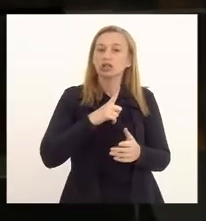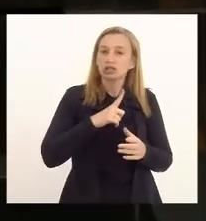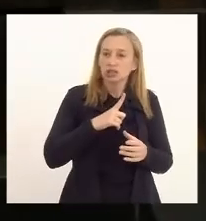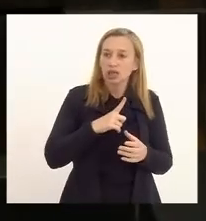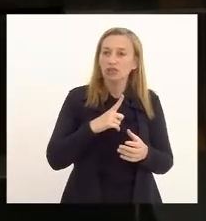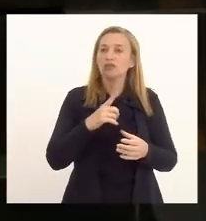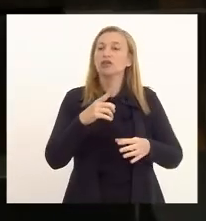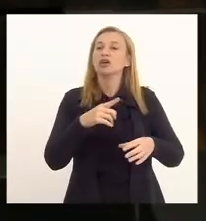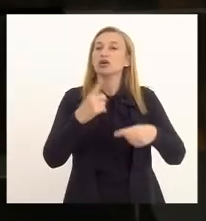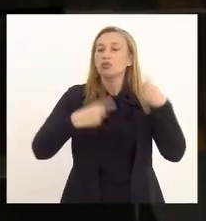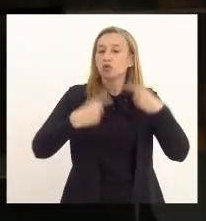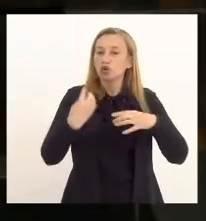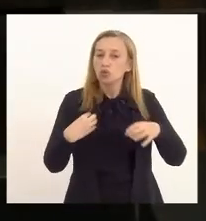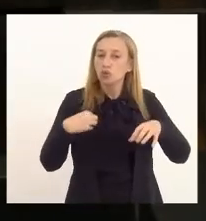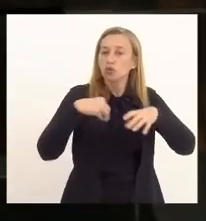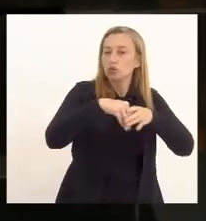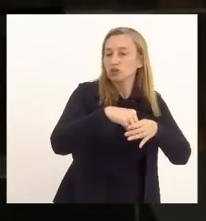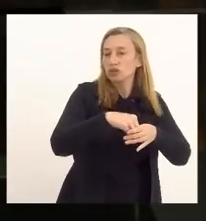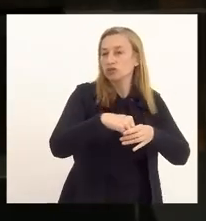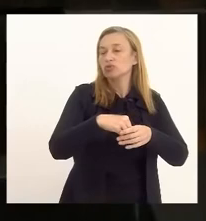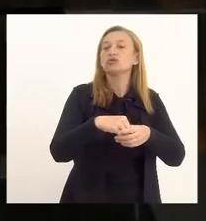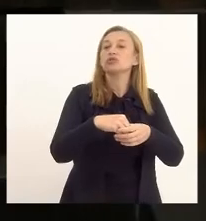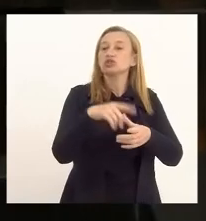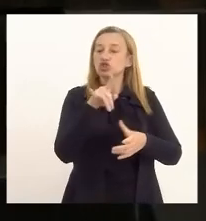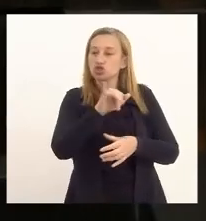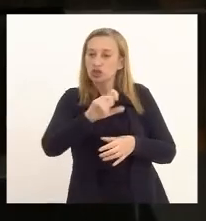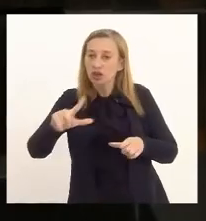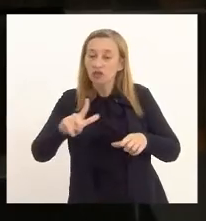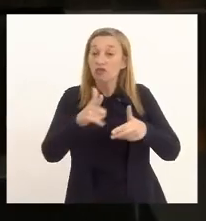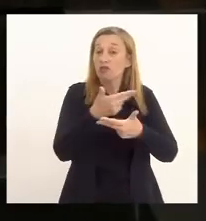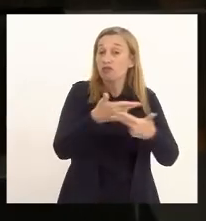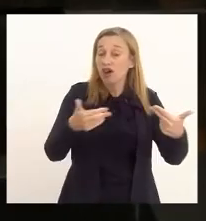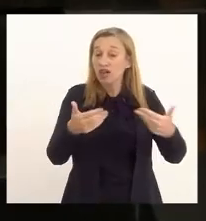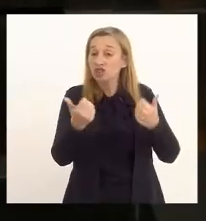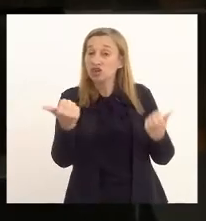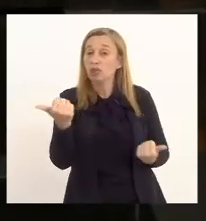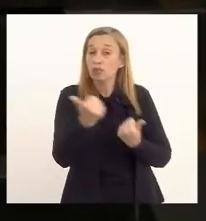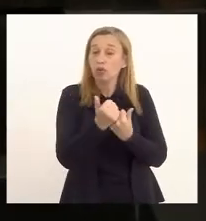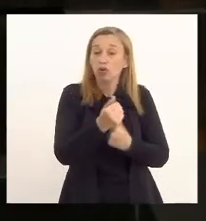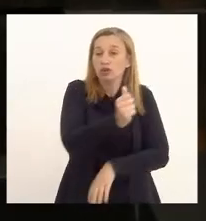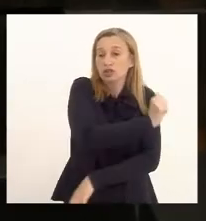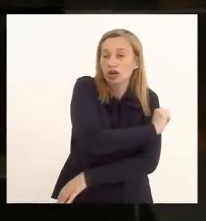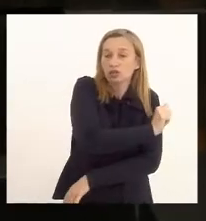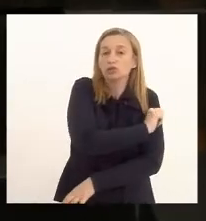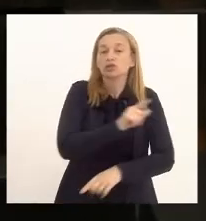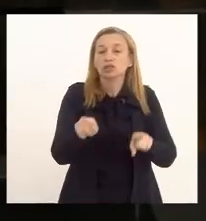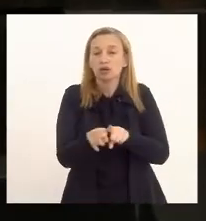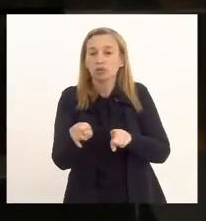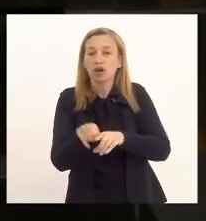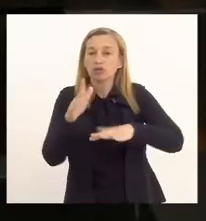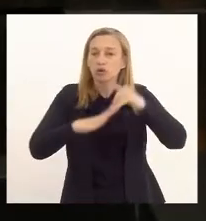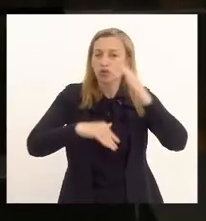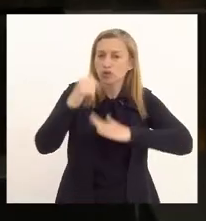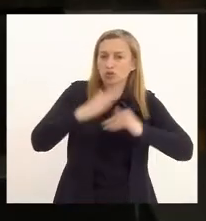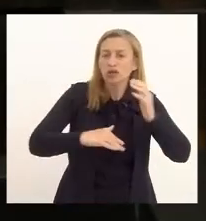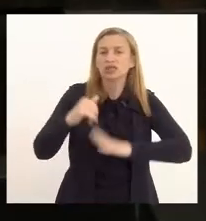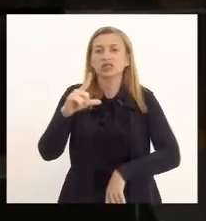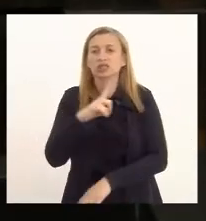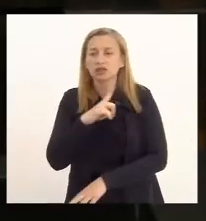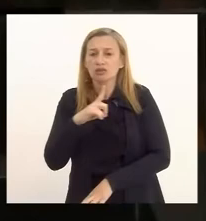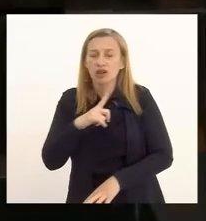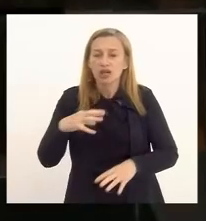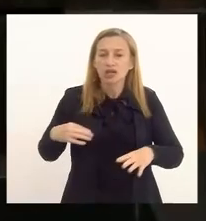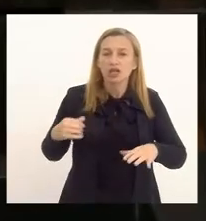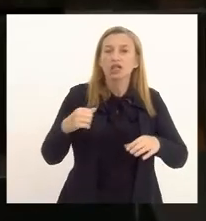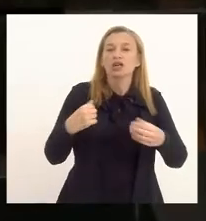inclusão digital, houve uma série de políticas de apoio, tanto aos estudantes quanto aos profissionais, para que houvesse